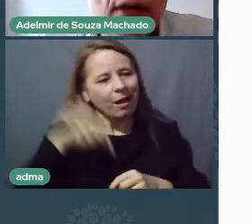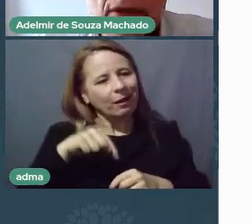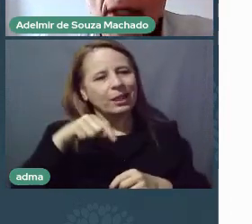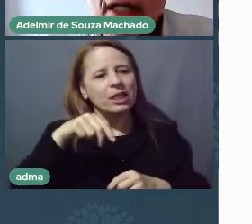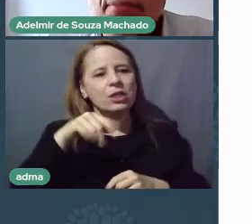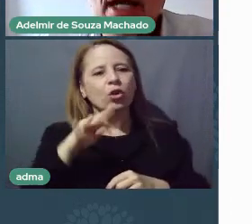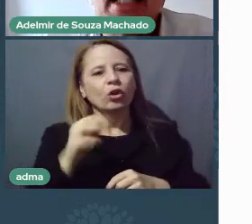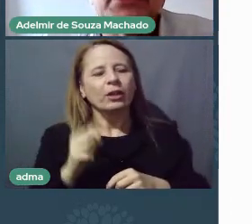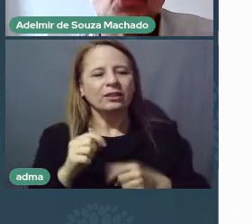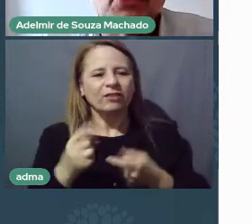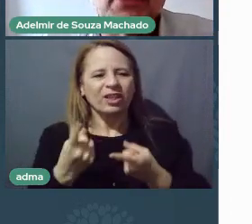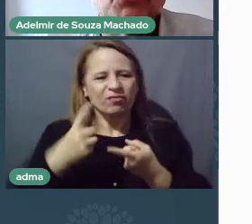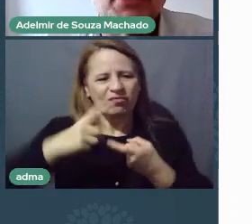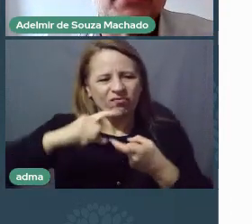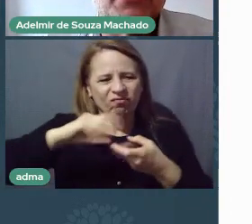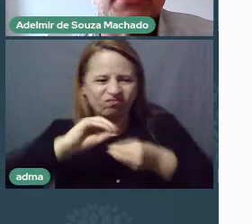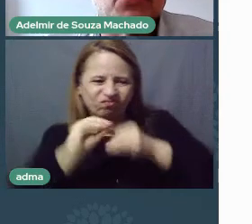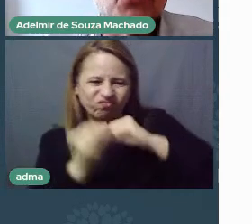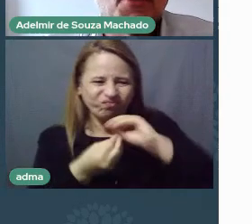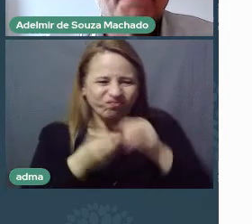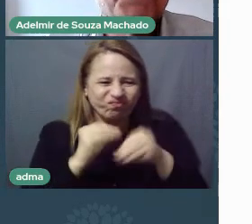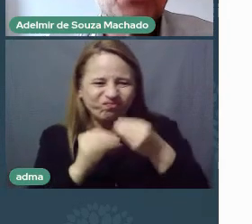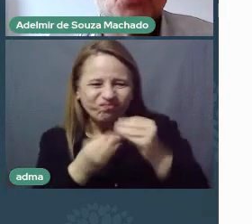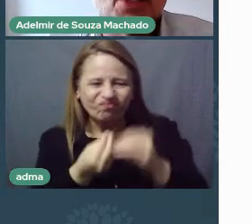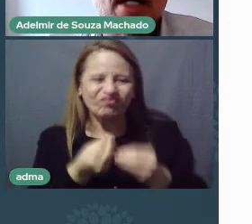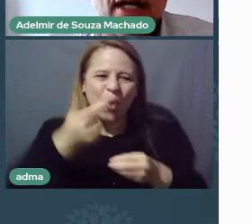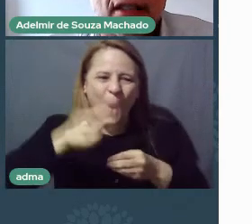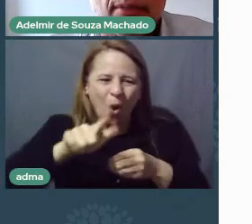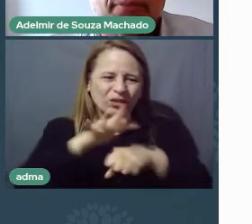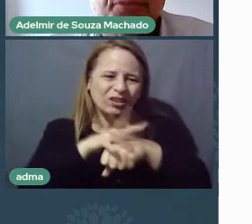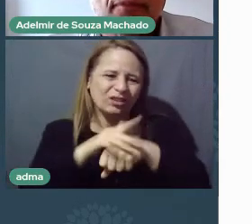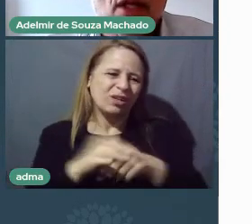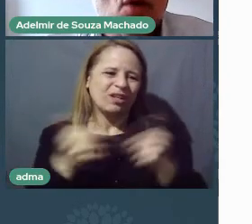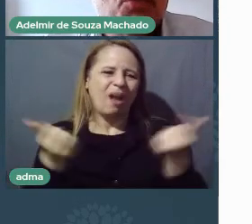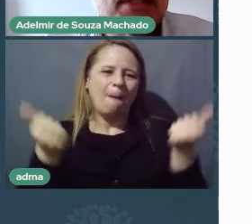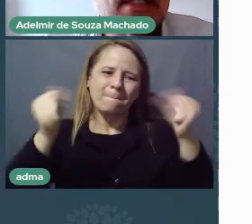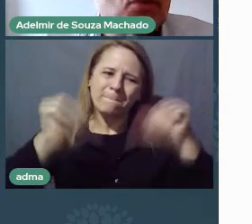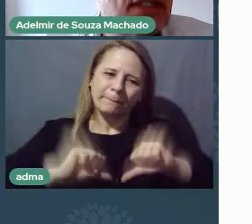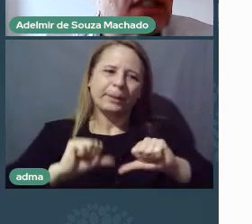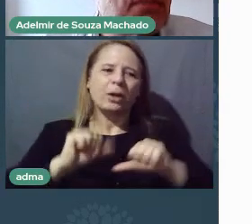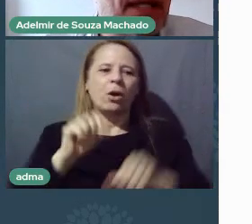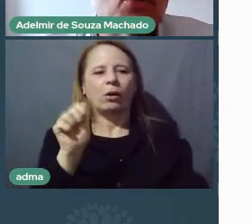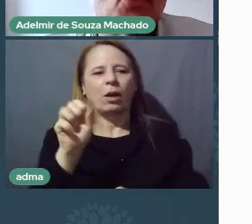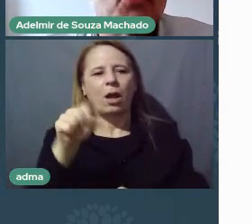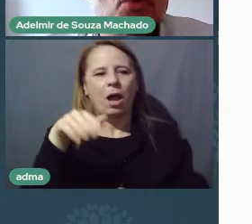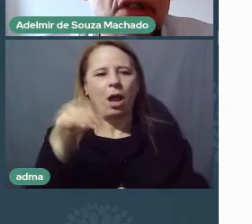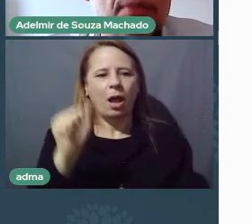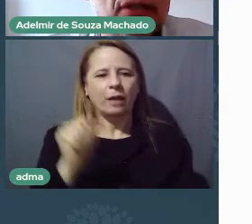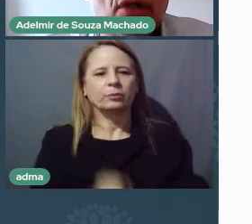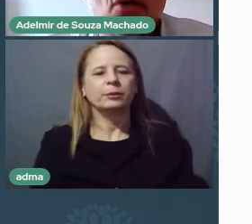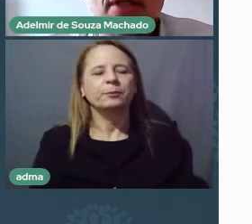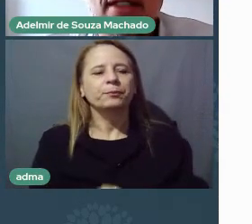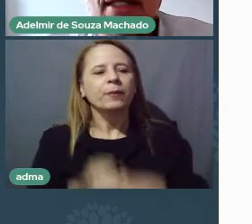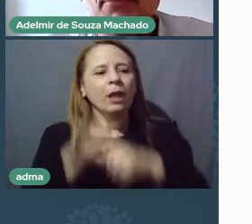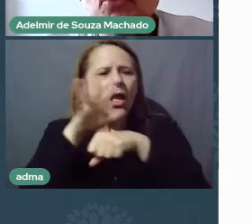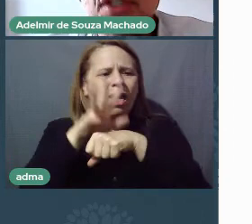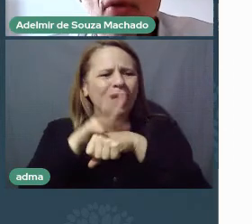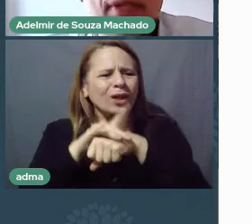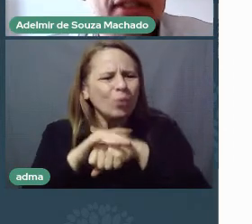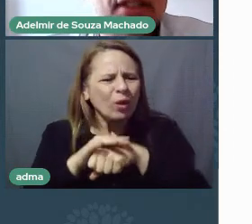expressão, faz uma gambiarra de outras doenças e isso piora a asma. Uma das doenças mais comuns,